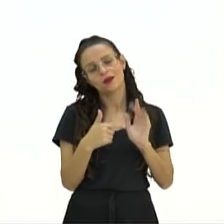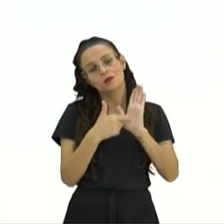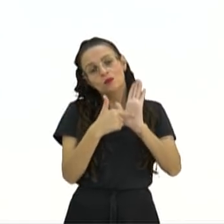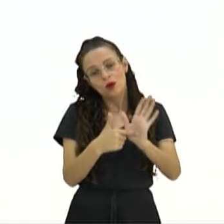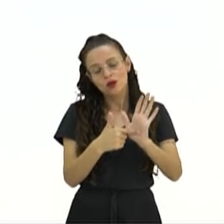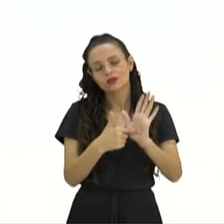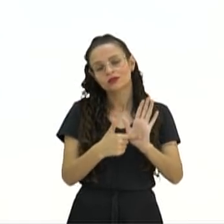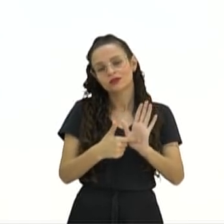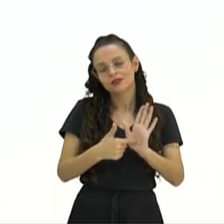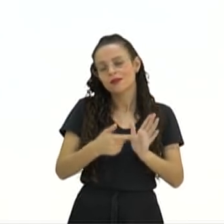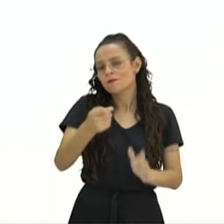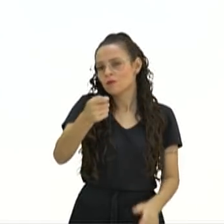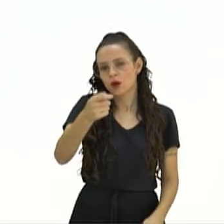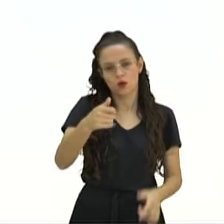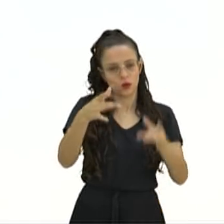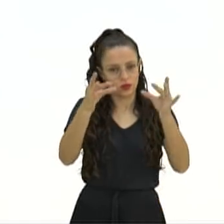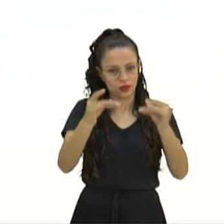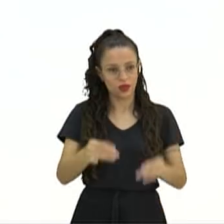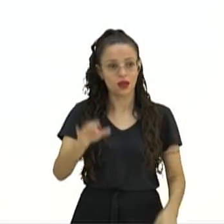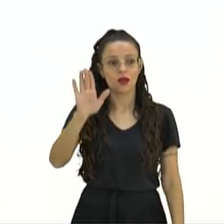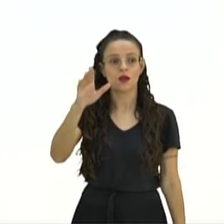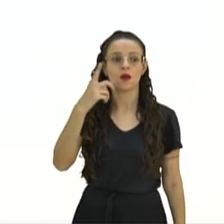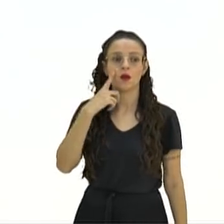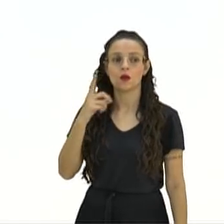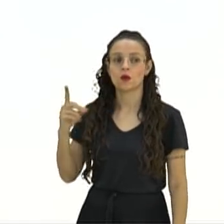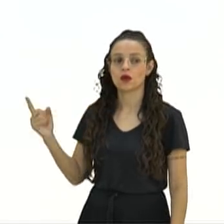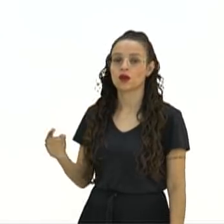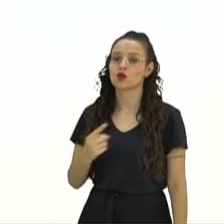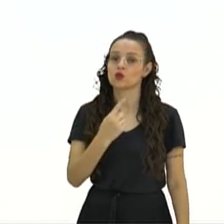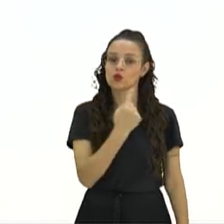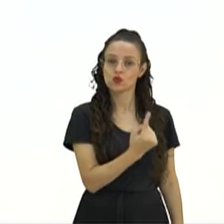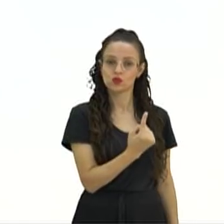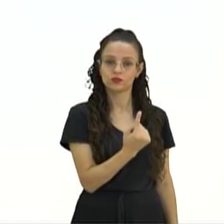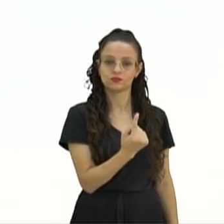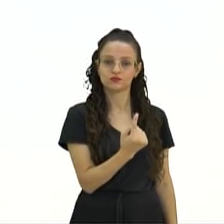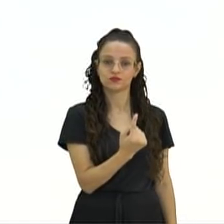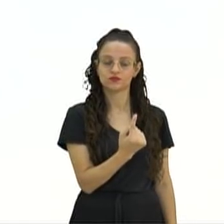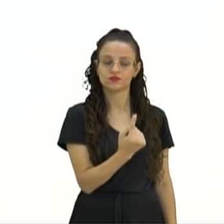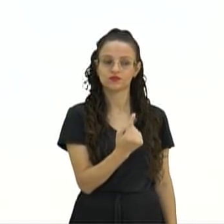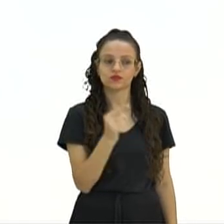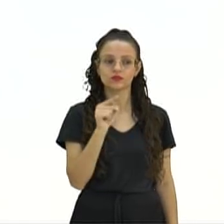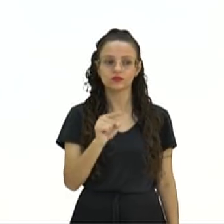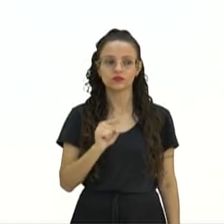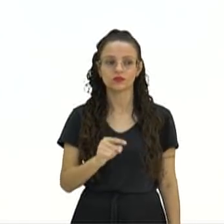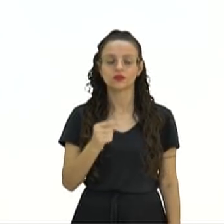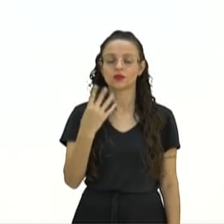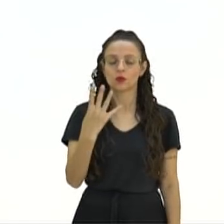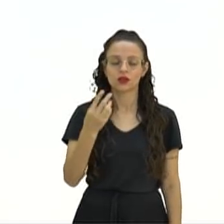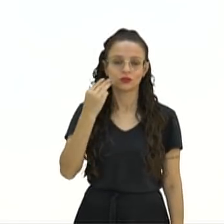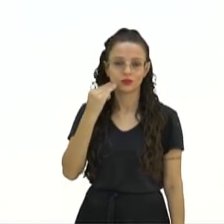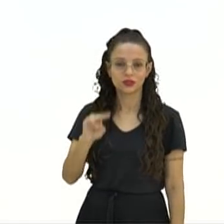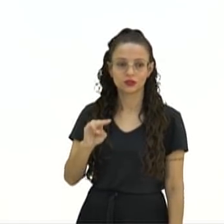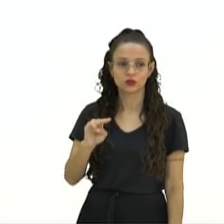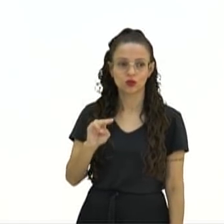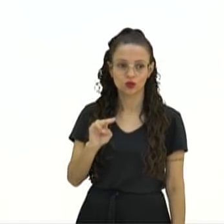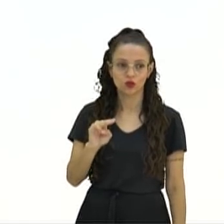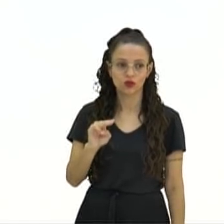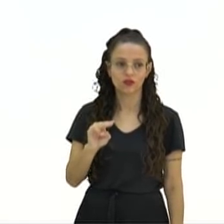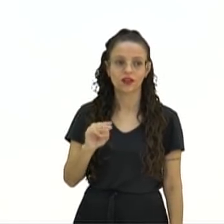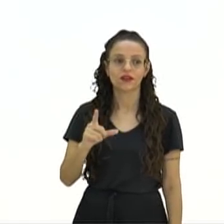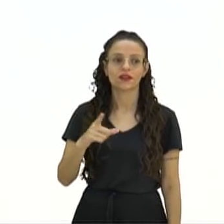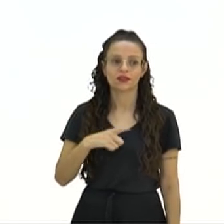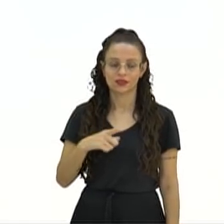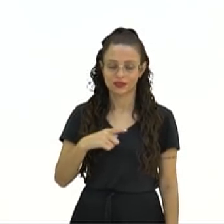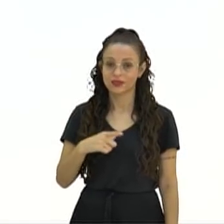mostrar menos detalhes. Agora aqui, eu tenho 1 para 4 milhões aqui, eu vou ter um